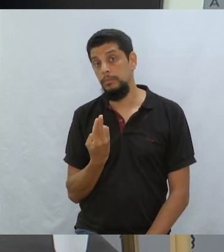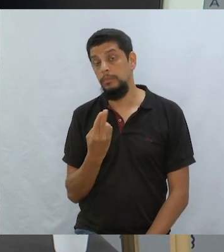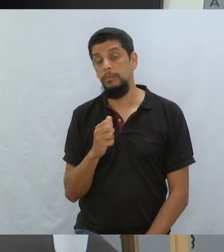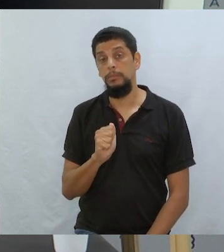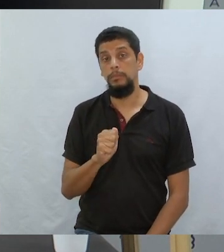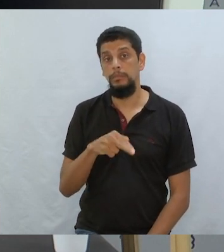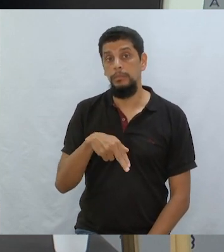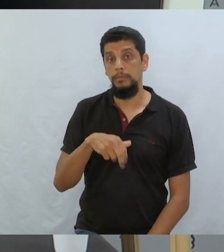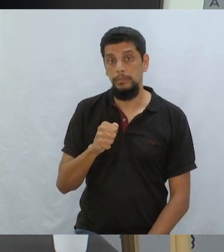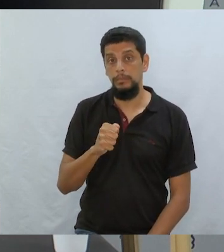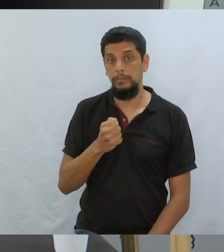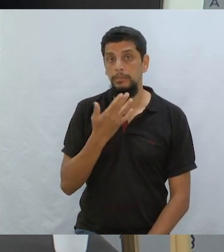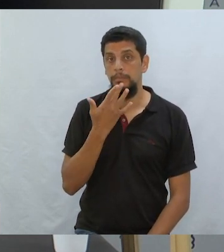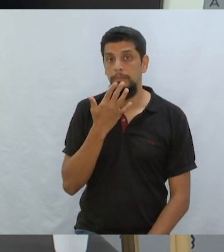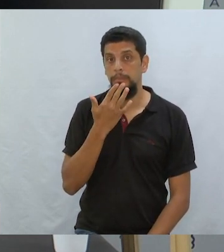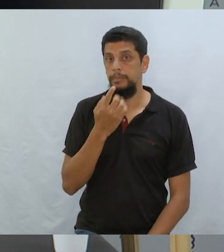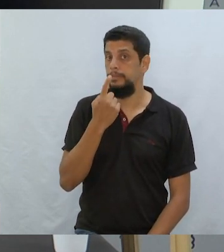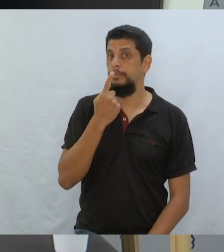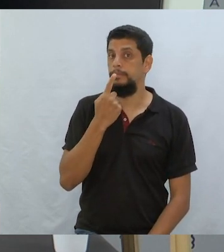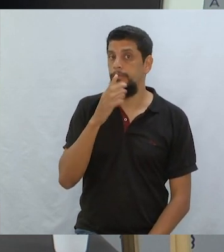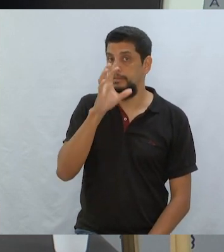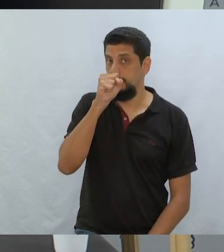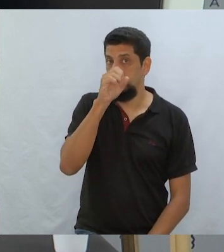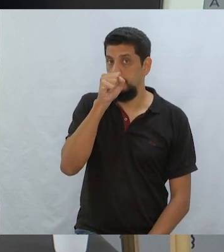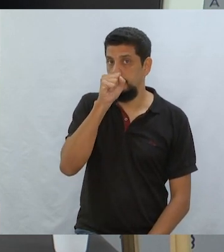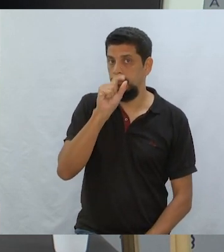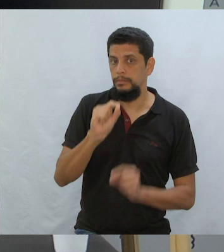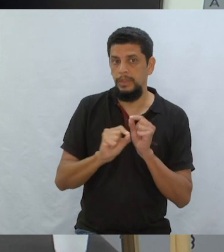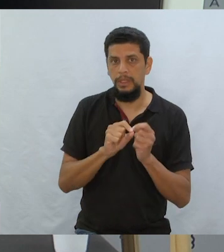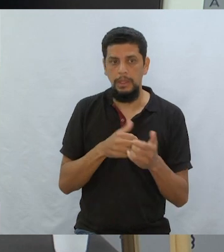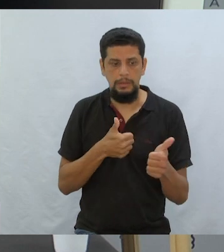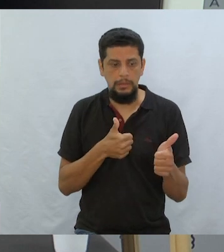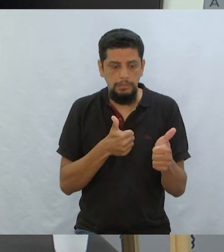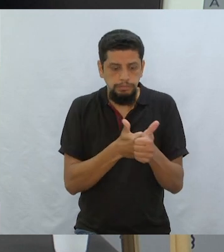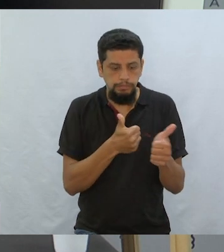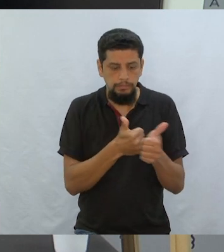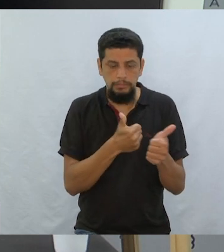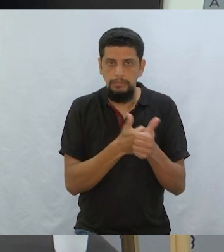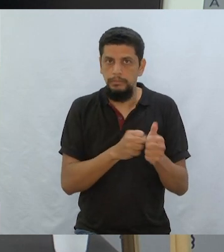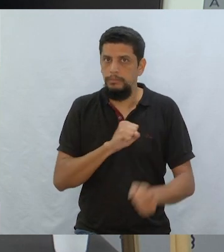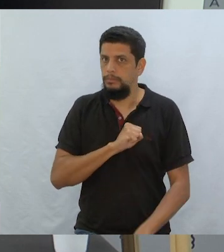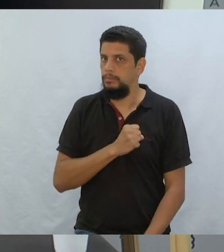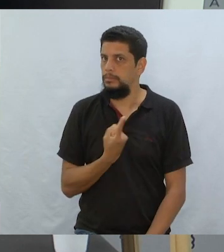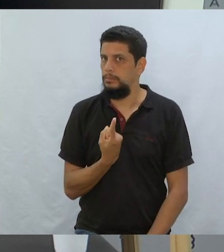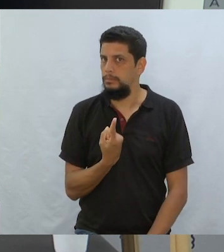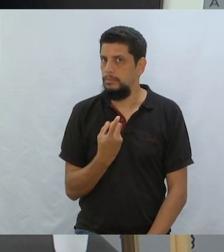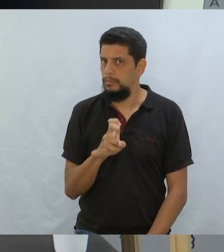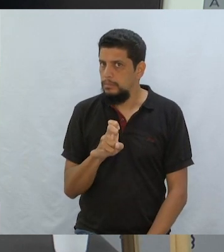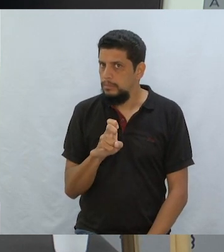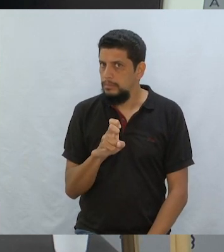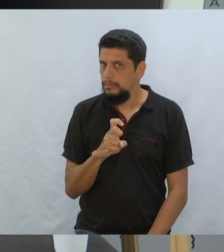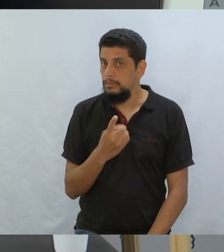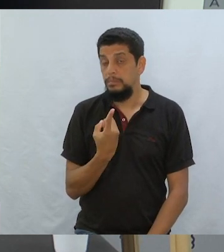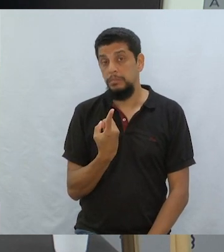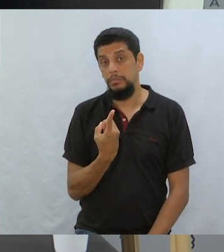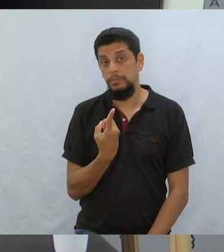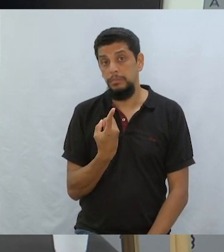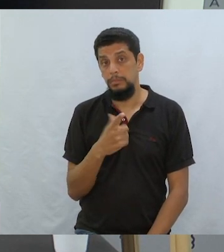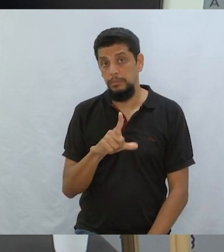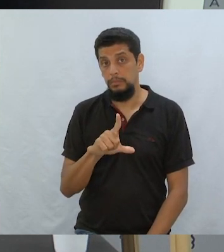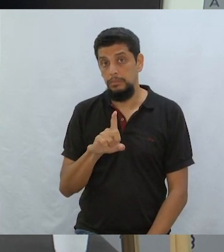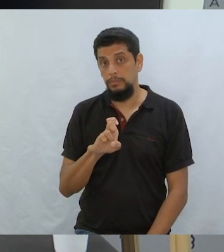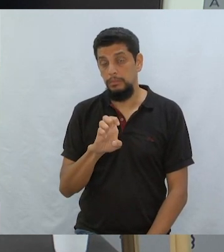ou a Ana, que a gente representou com a bola laranja? Quem se aproximou do número 15? O Léo, que achava que tinha 10